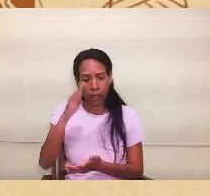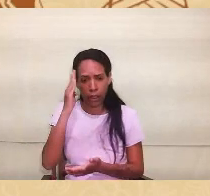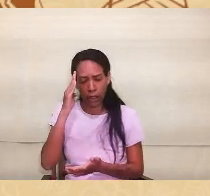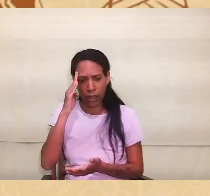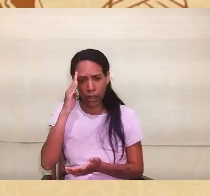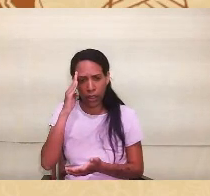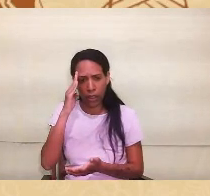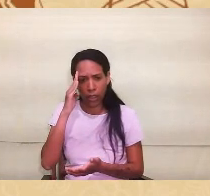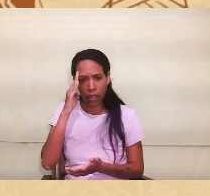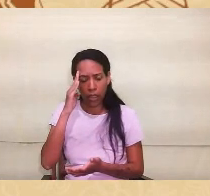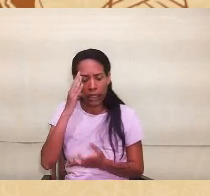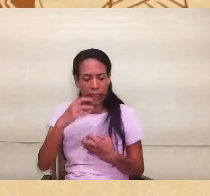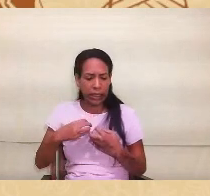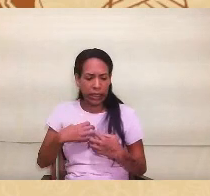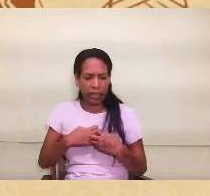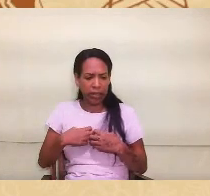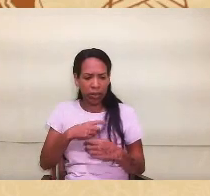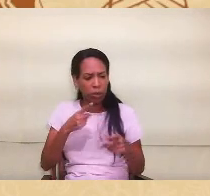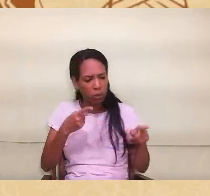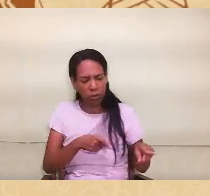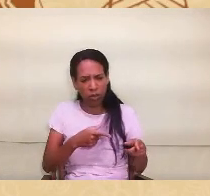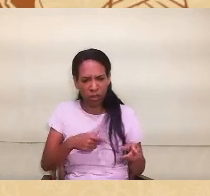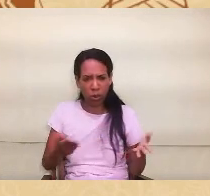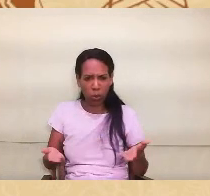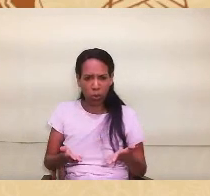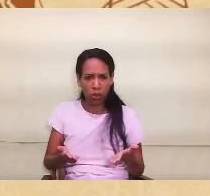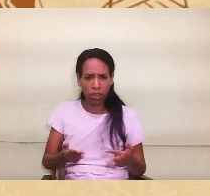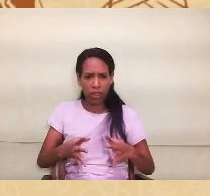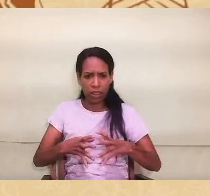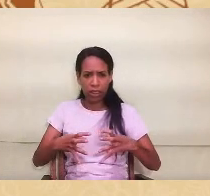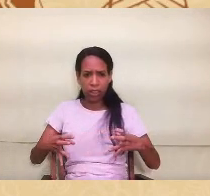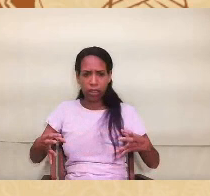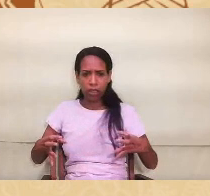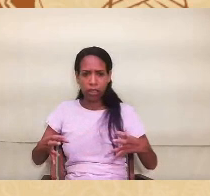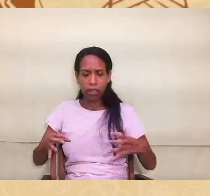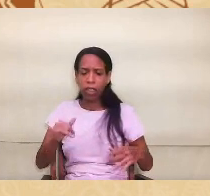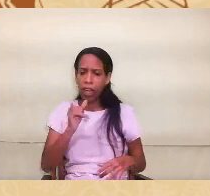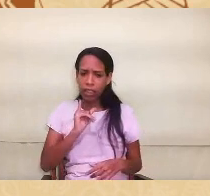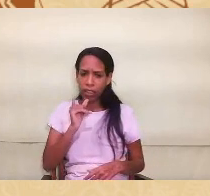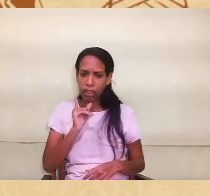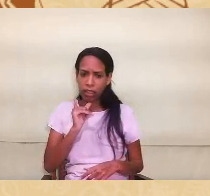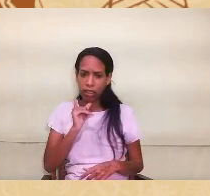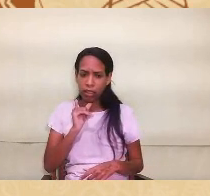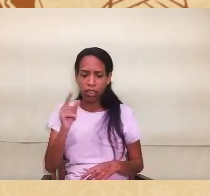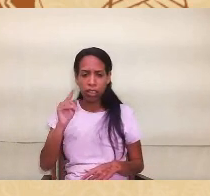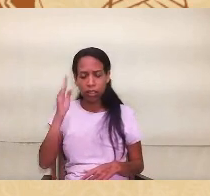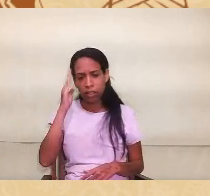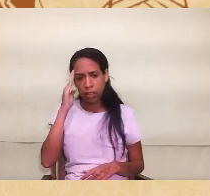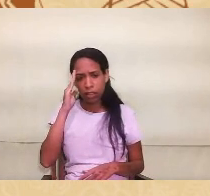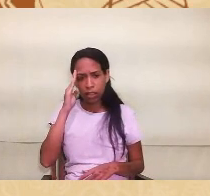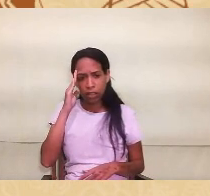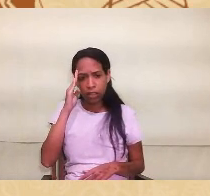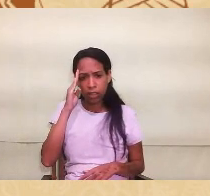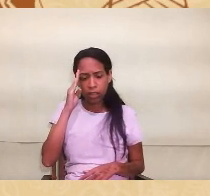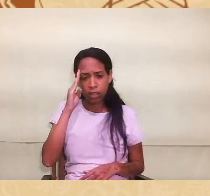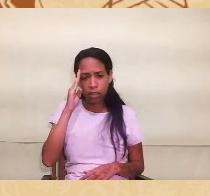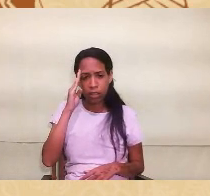esse incômodo hoje vem me crescendo dentro de mim de não saber direito assim,